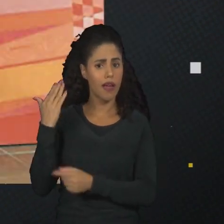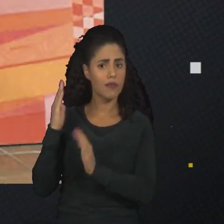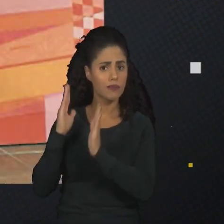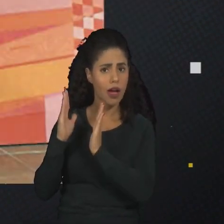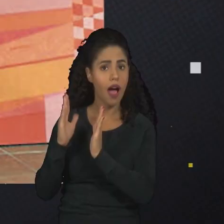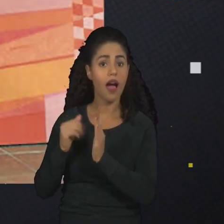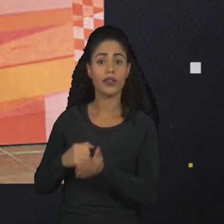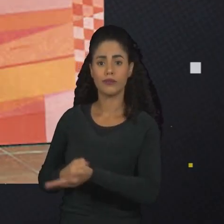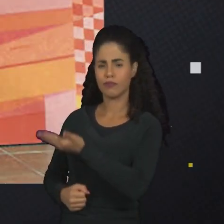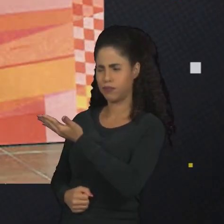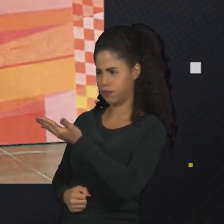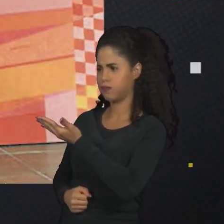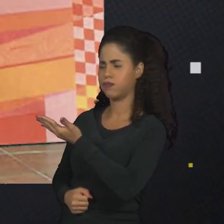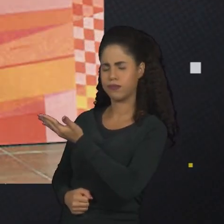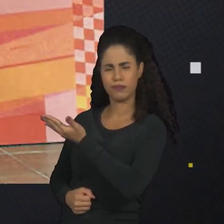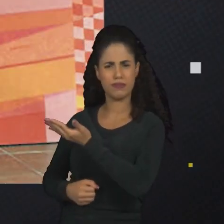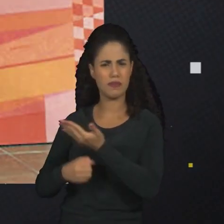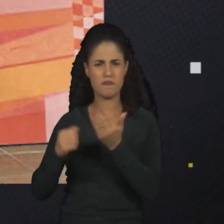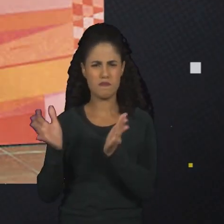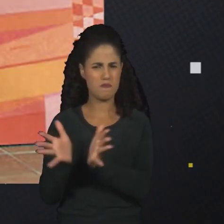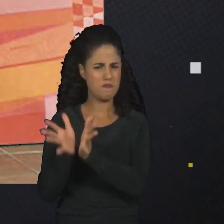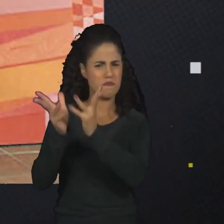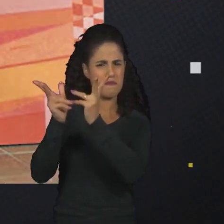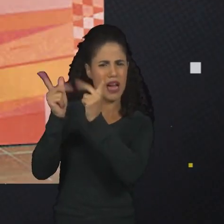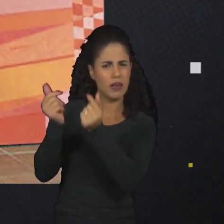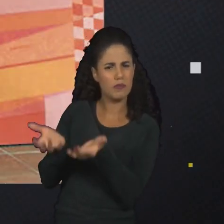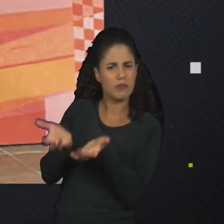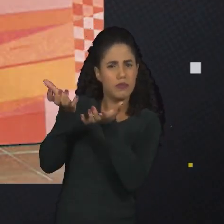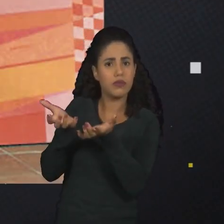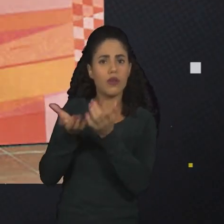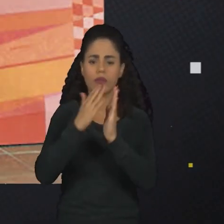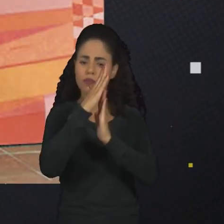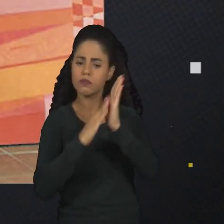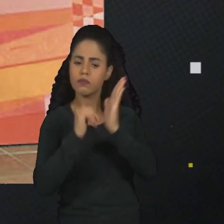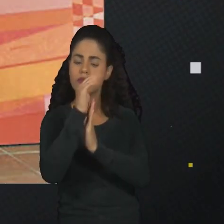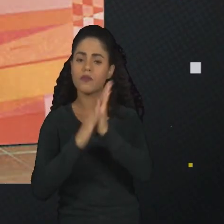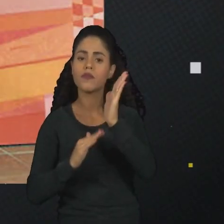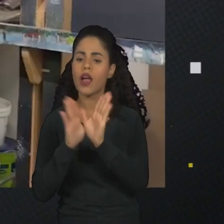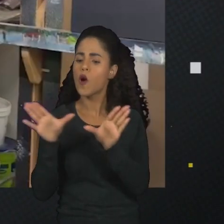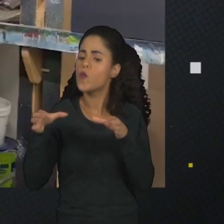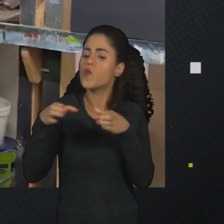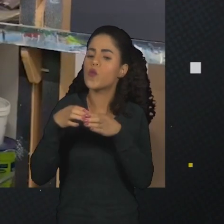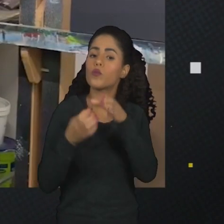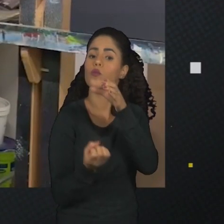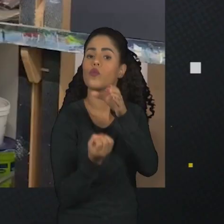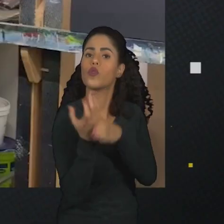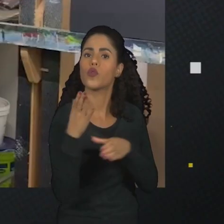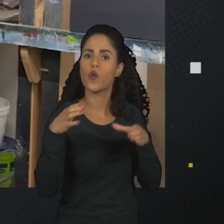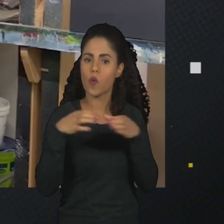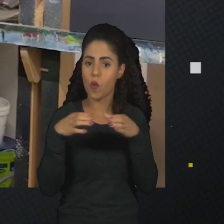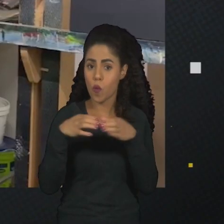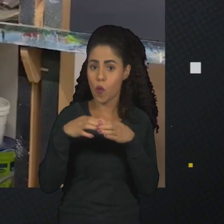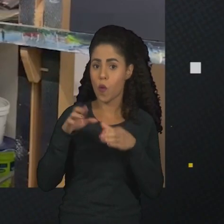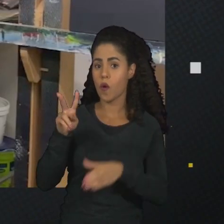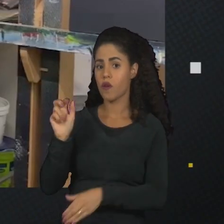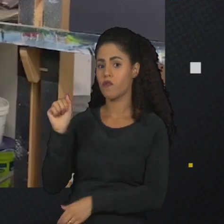Souza, brilhante pintor e cirurgião plástico, resolve montar um grupo, um quarteto chamado Vanguarda Jovem na Arena.